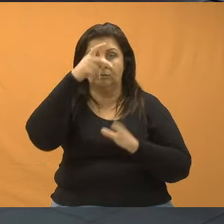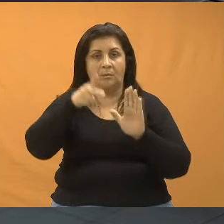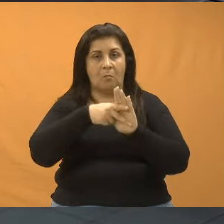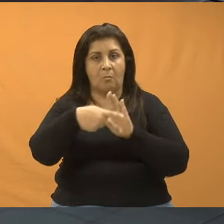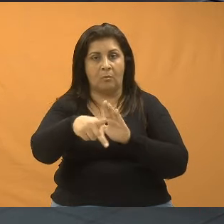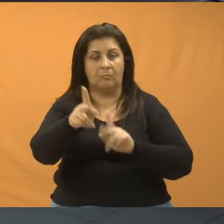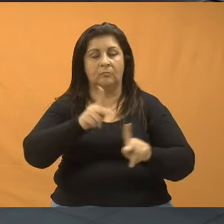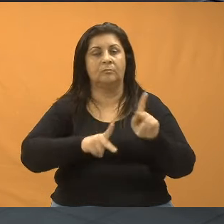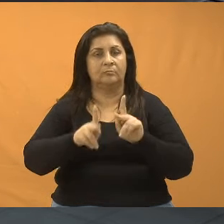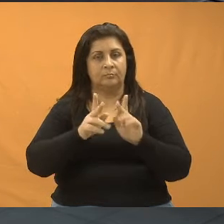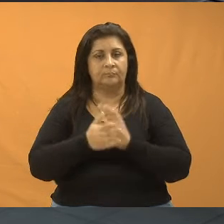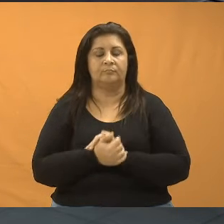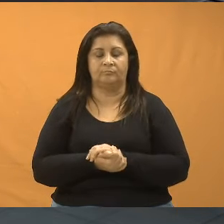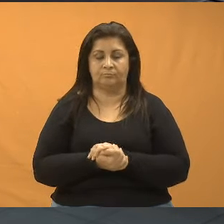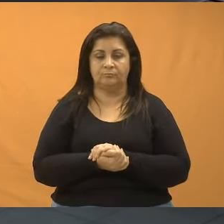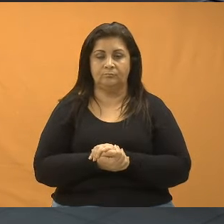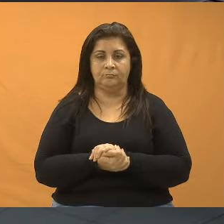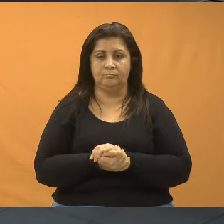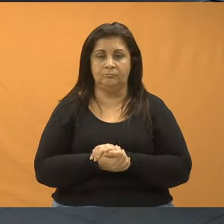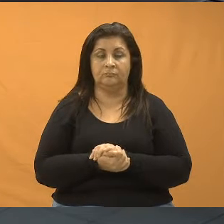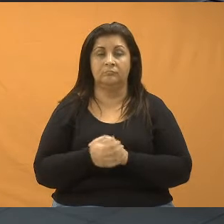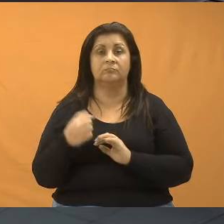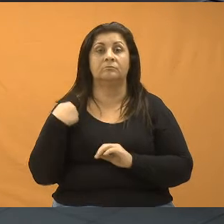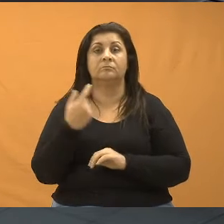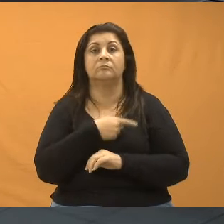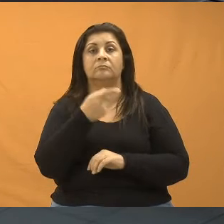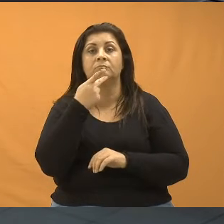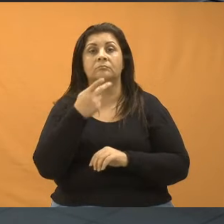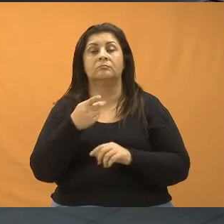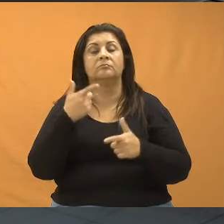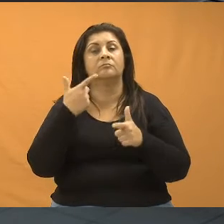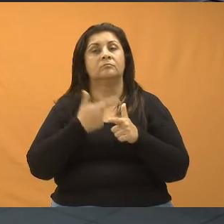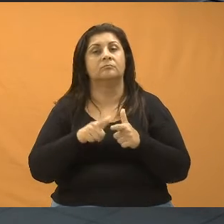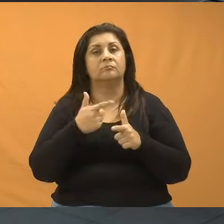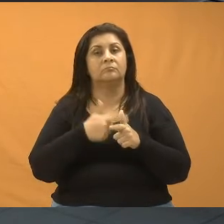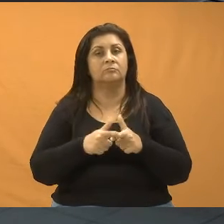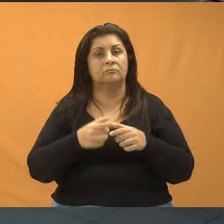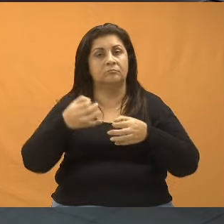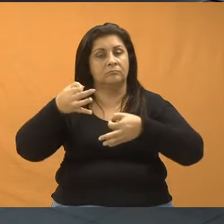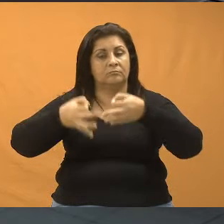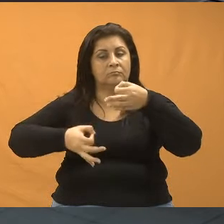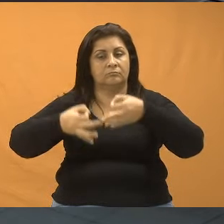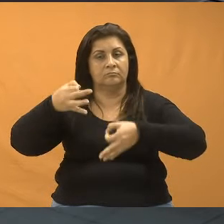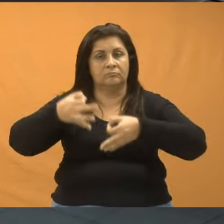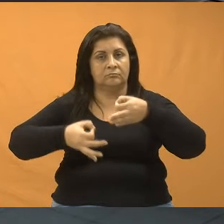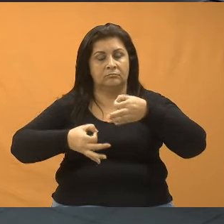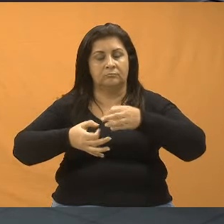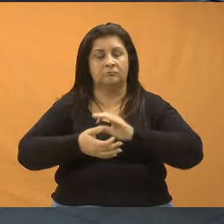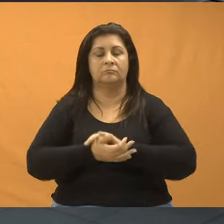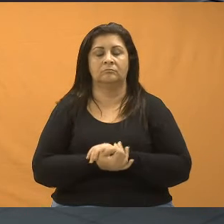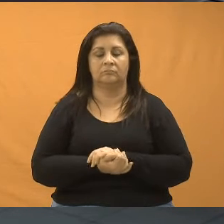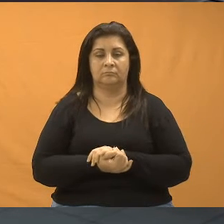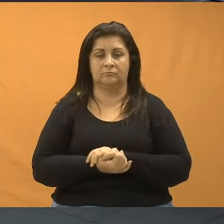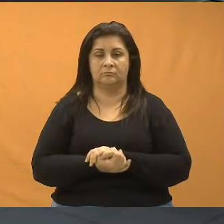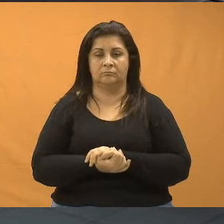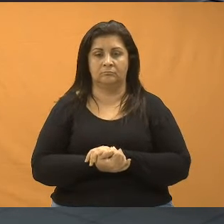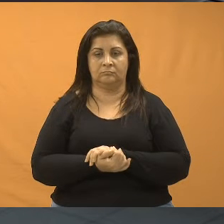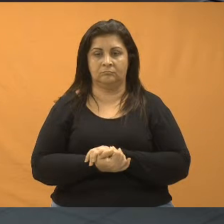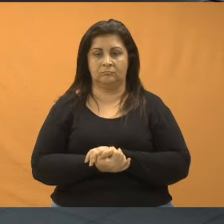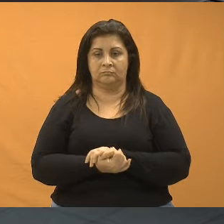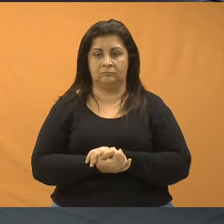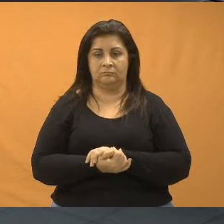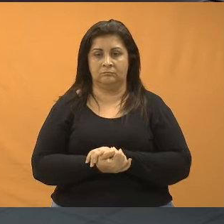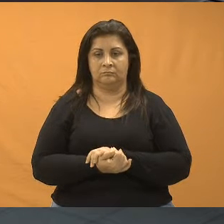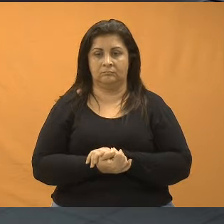tratando é a resolução de um problema jurídico, que é a intervenção judicial que foi realizada 16 anos atrás.